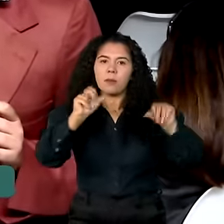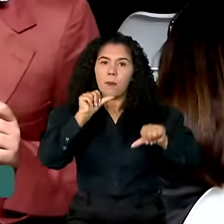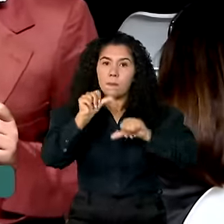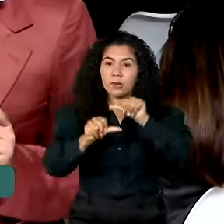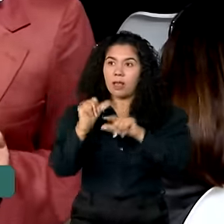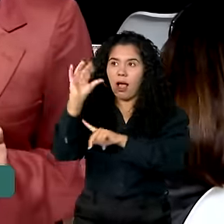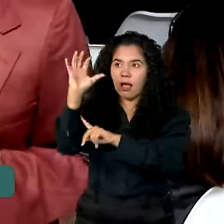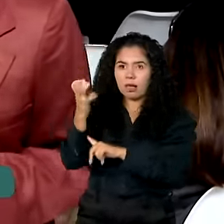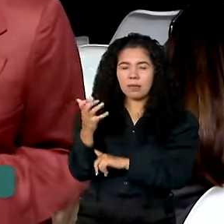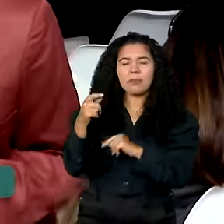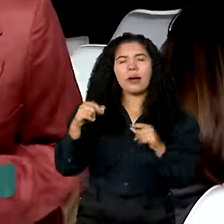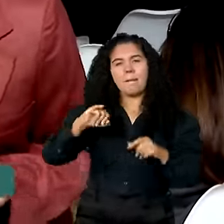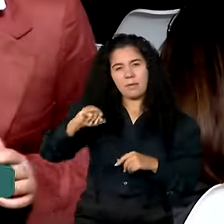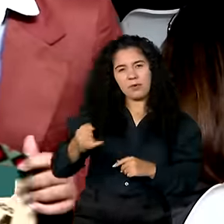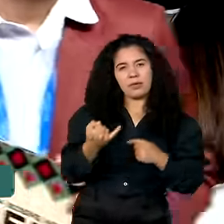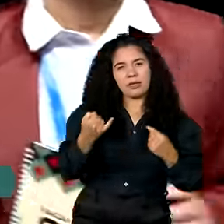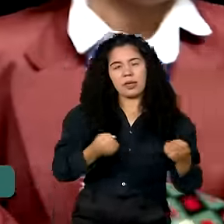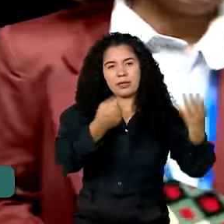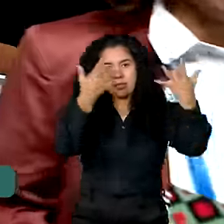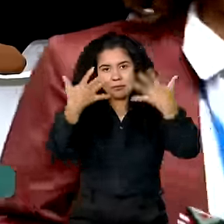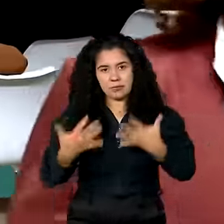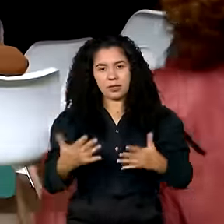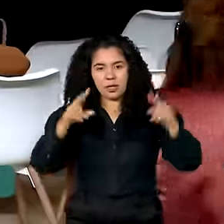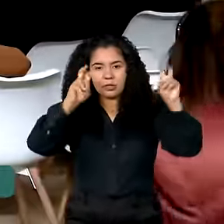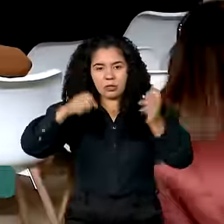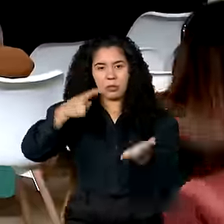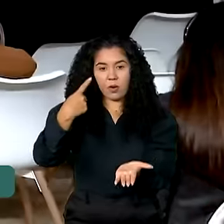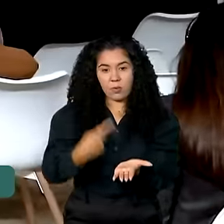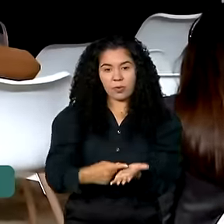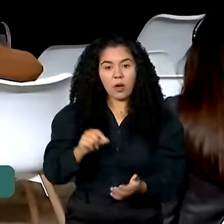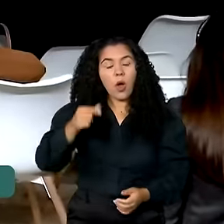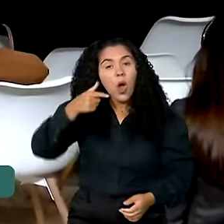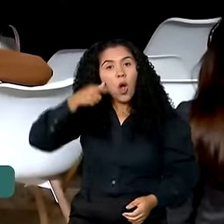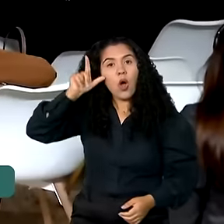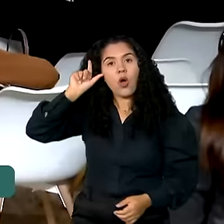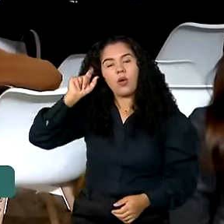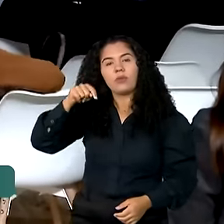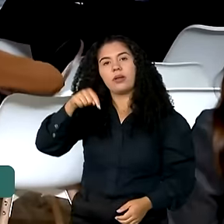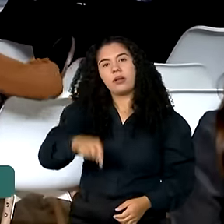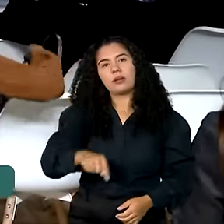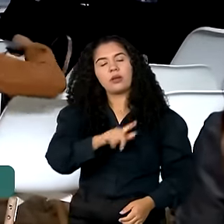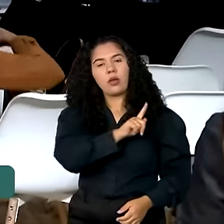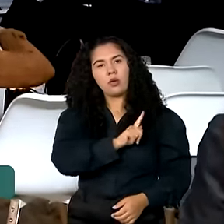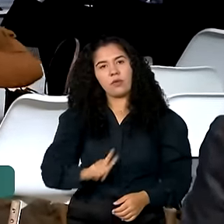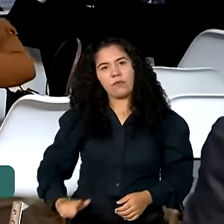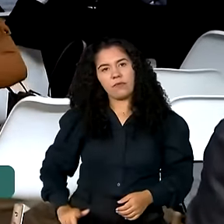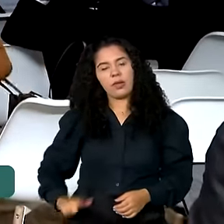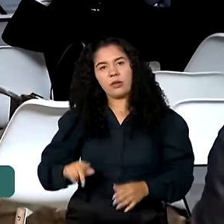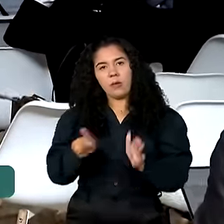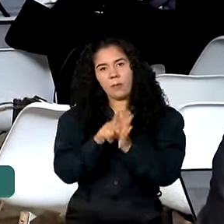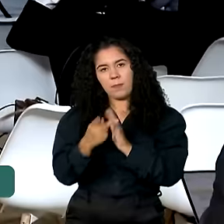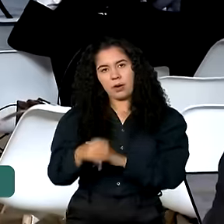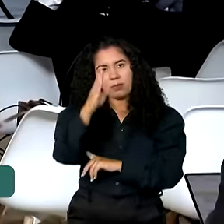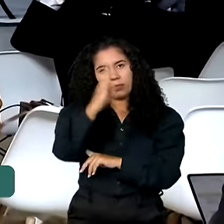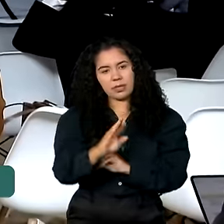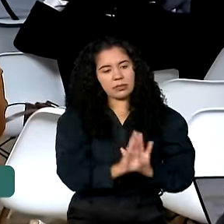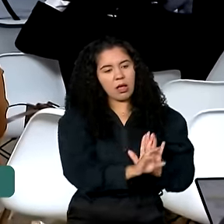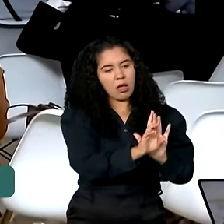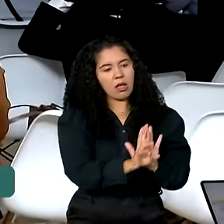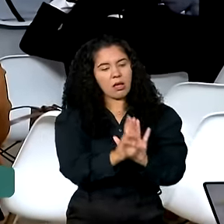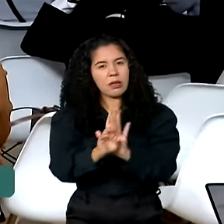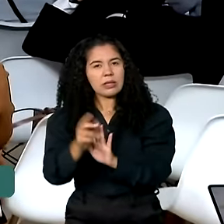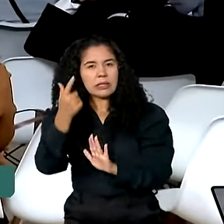climáticas. E olha, falando um pouco sobre a agenda de ontem, o governo brasileiro vem desenvolvendo aí várias estratégias para alcançar as